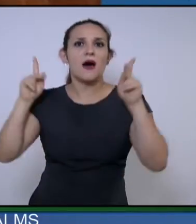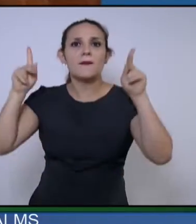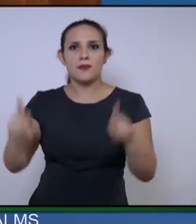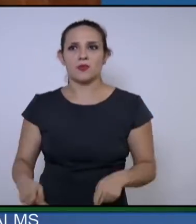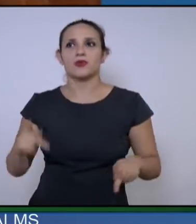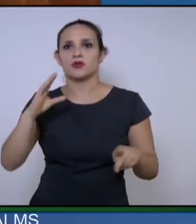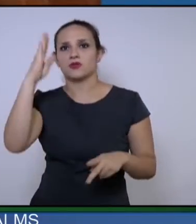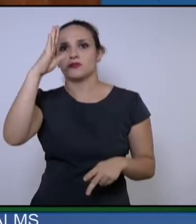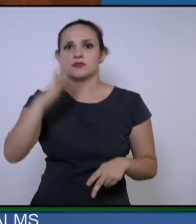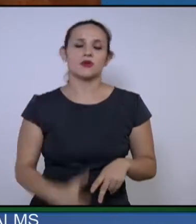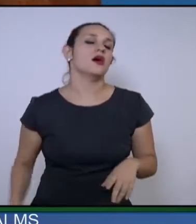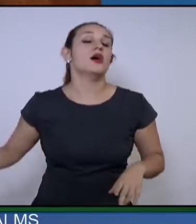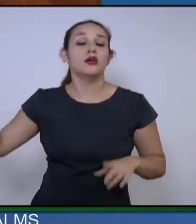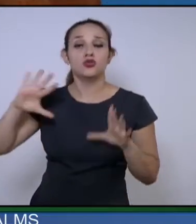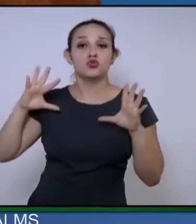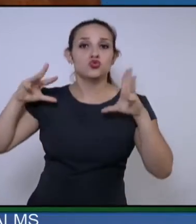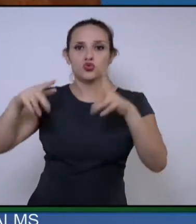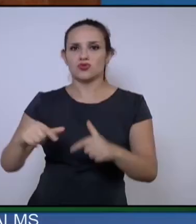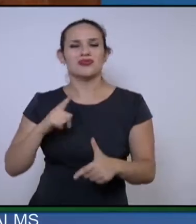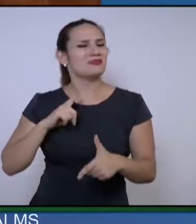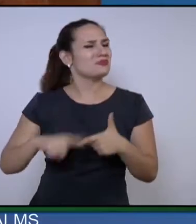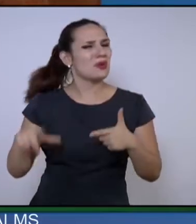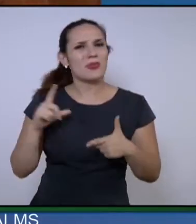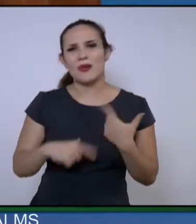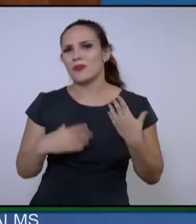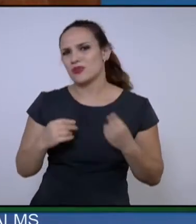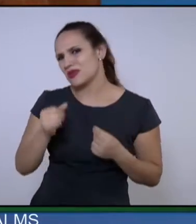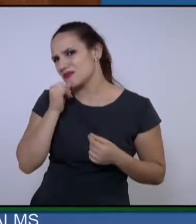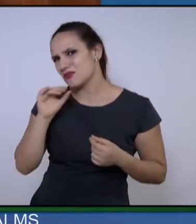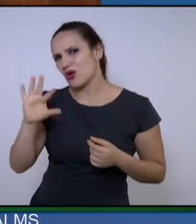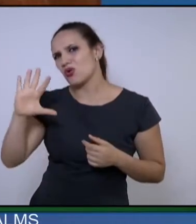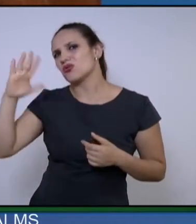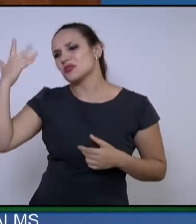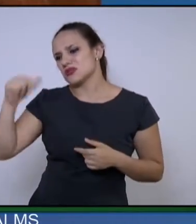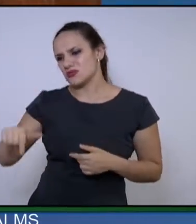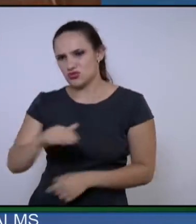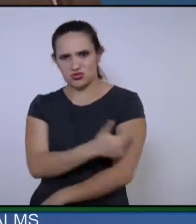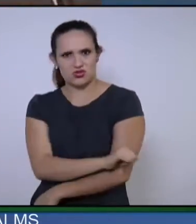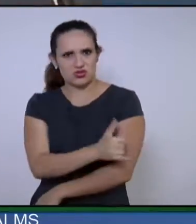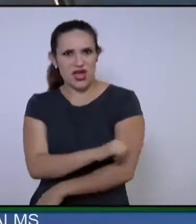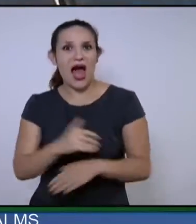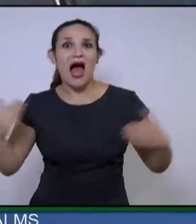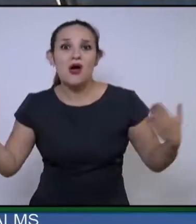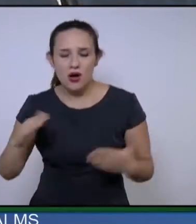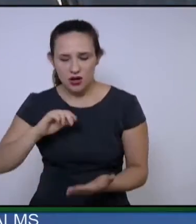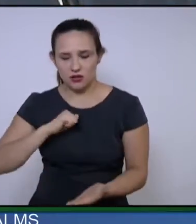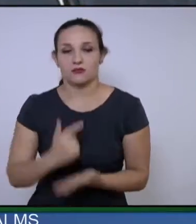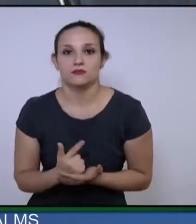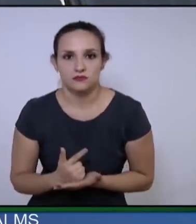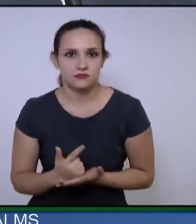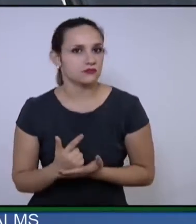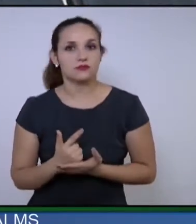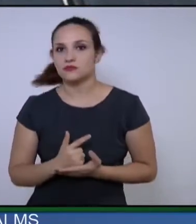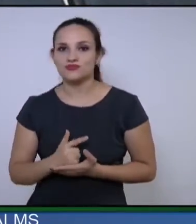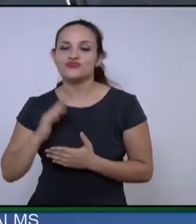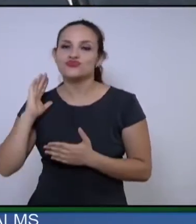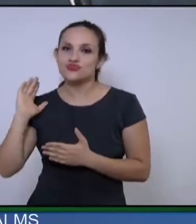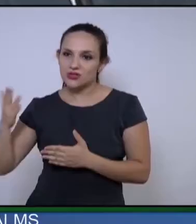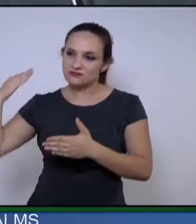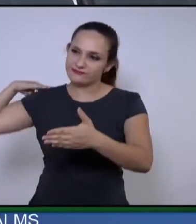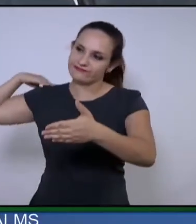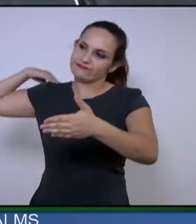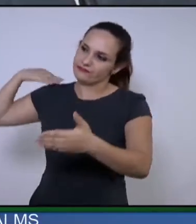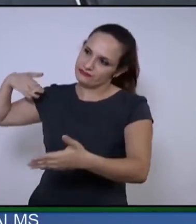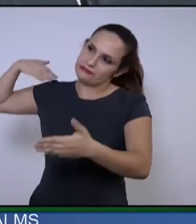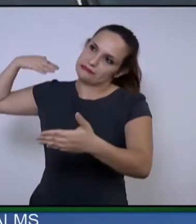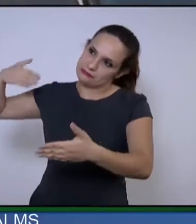sucateamento da segurança pública. O que chegou no Rio de Janeiro não nasceu agora. Não nasceu nesse governo. Ele vem de décadas